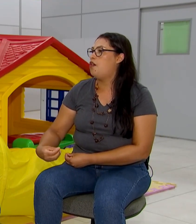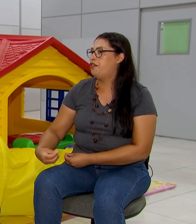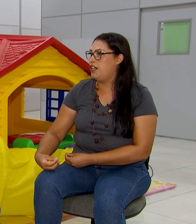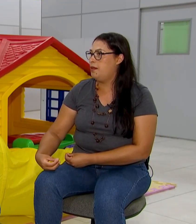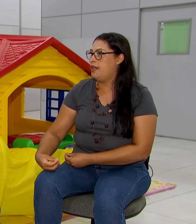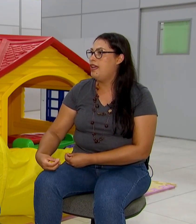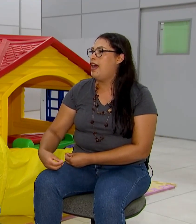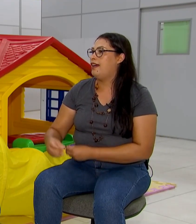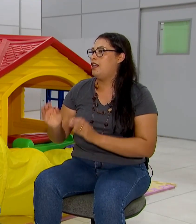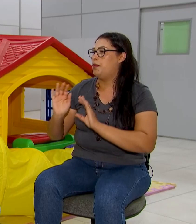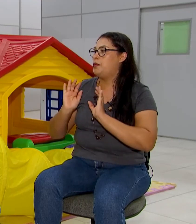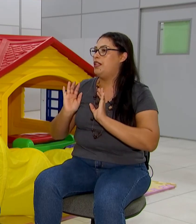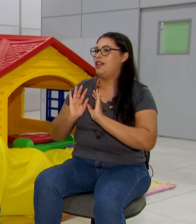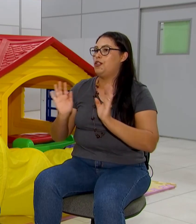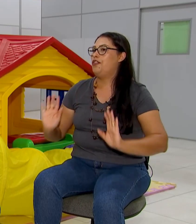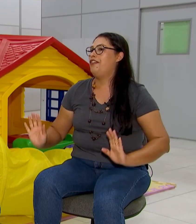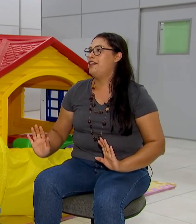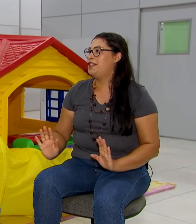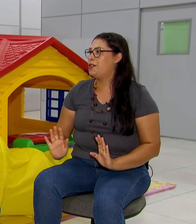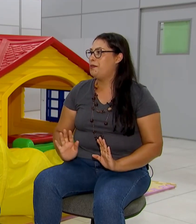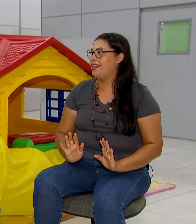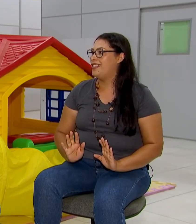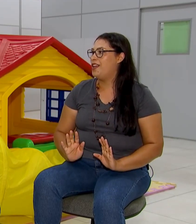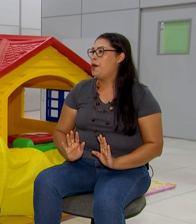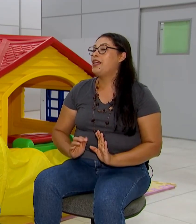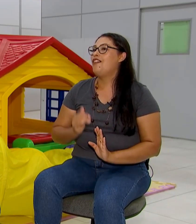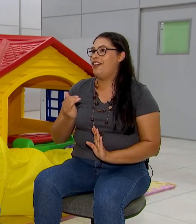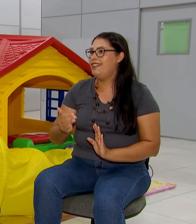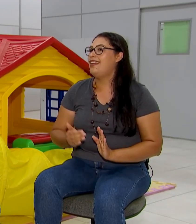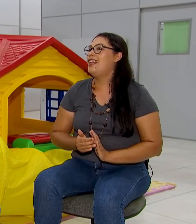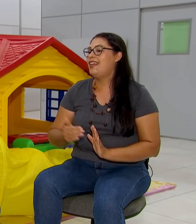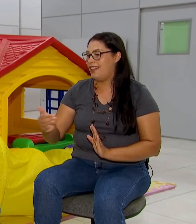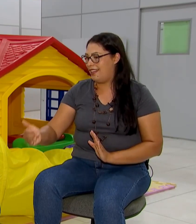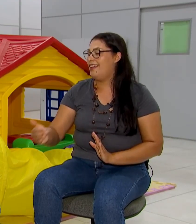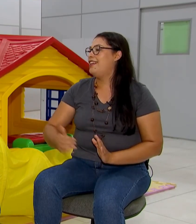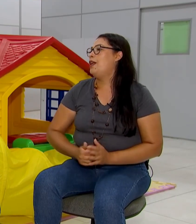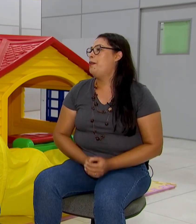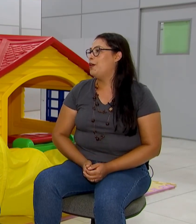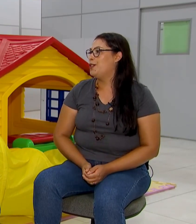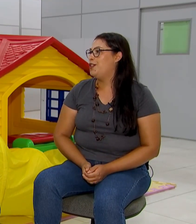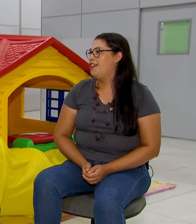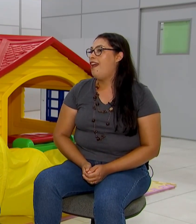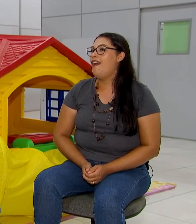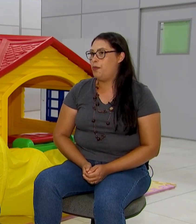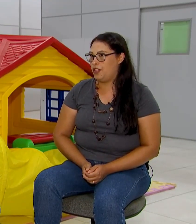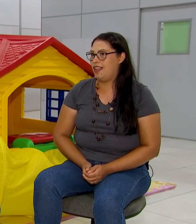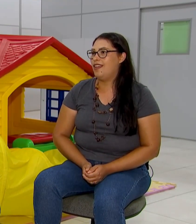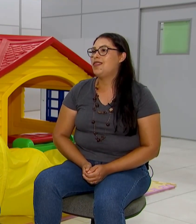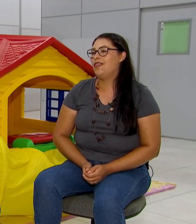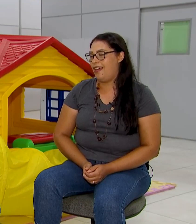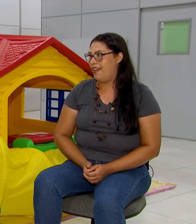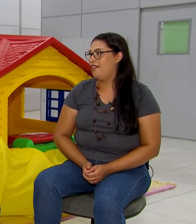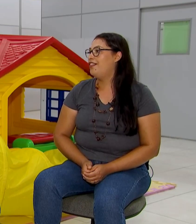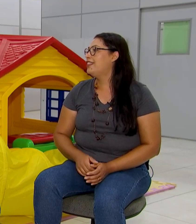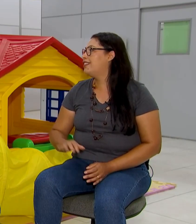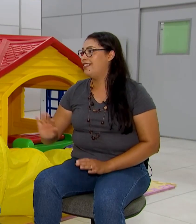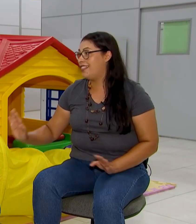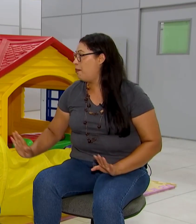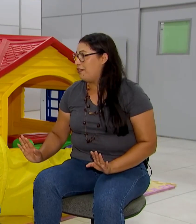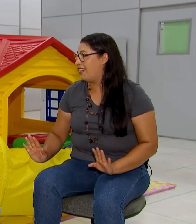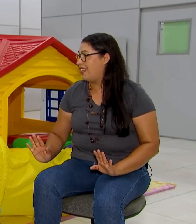ali pontual, firme, aquela possibilidade não vai existir mais. Porque ela vai entender que até ali ela pode. É um processo?